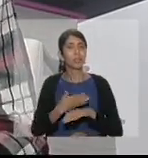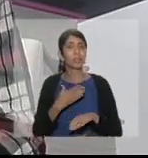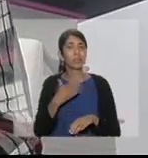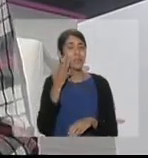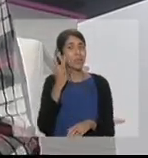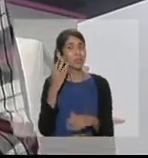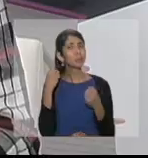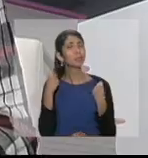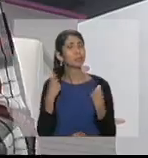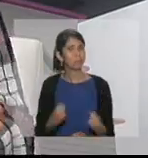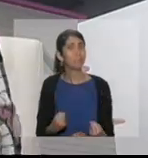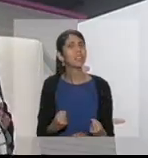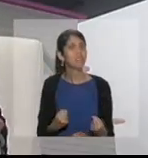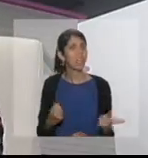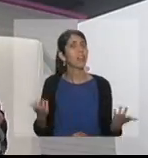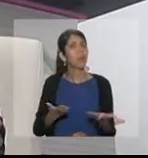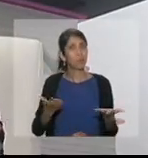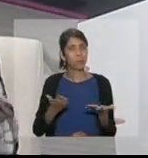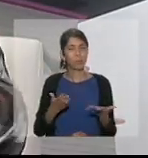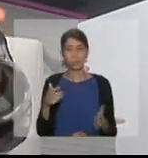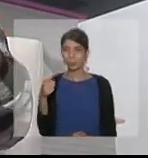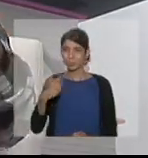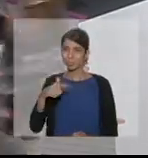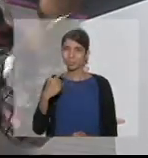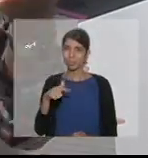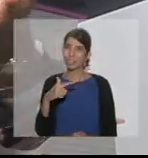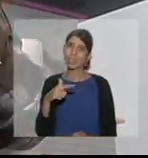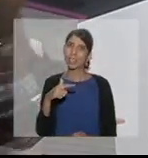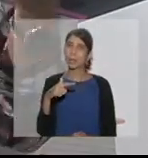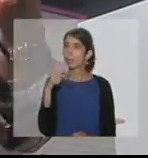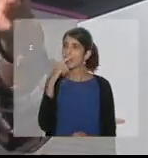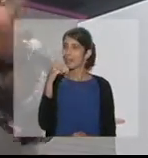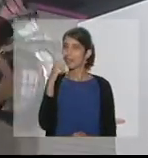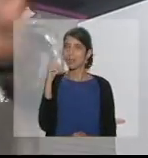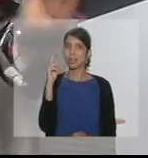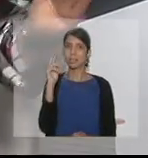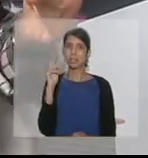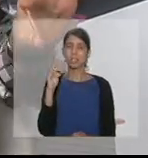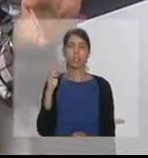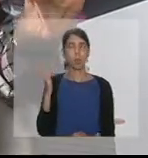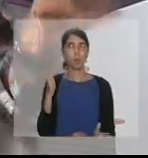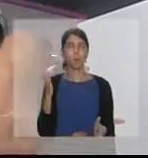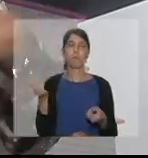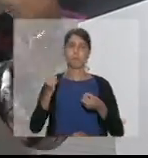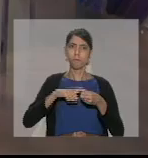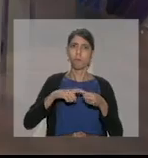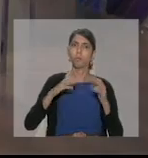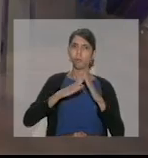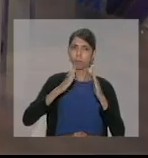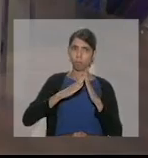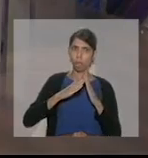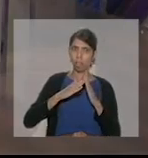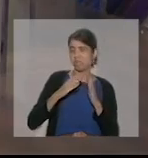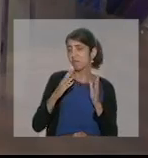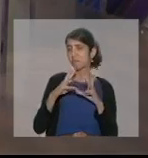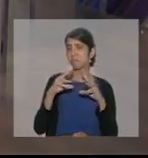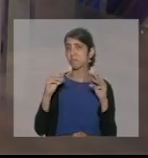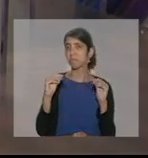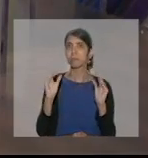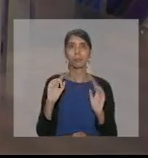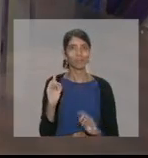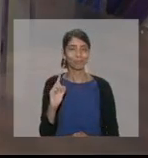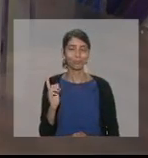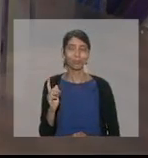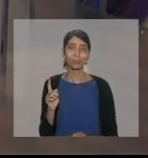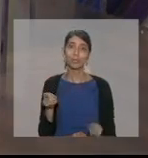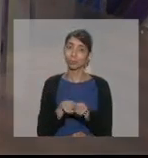negócio é mais pesado nesse sentido hoje. Você não tem aqueles... Stop, aquela linha divisória. Agora eu vou para casa, eu relaxo, depois eu vou ver o que vai acontecer. E